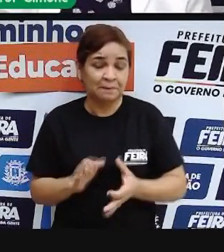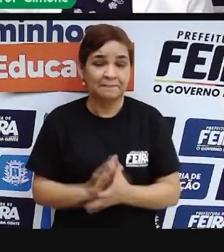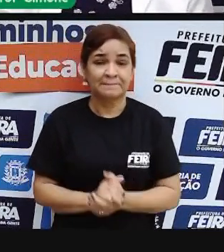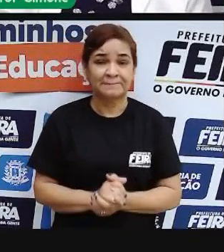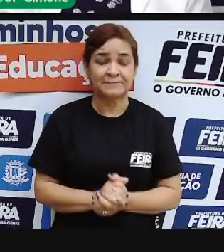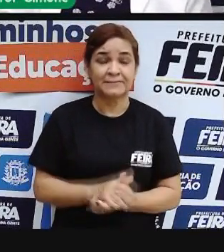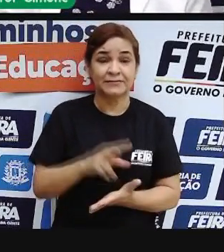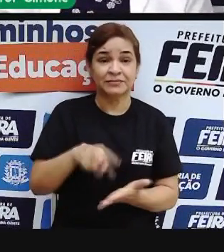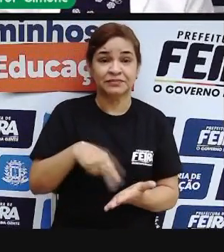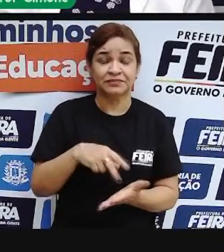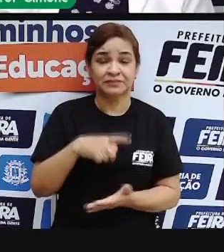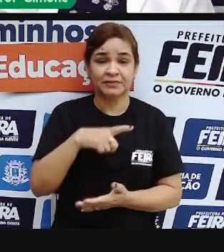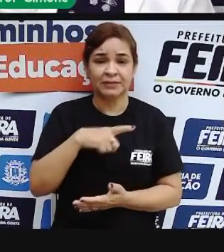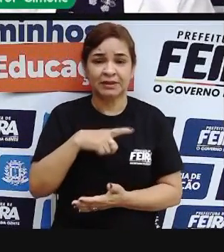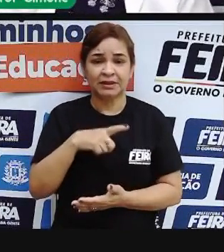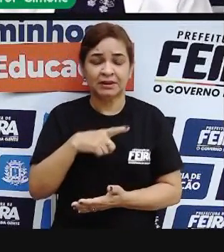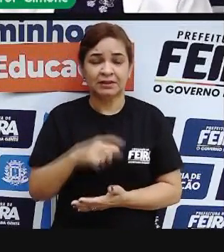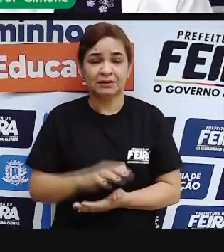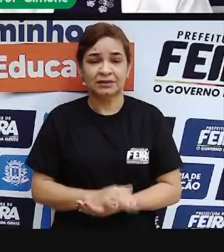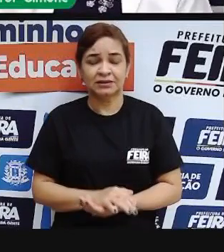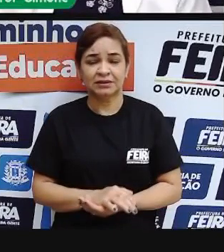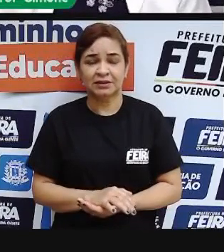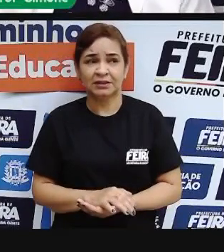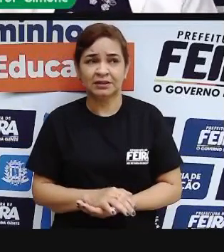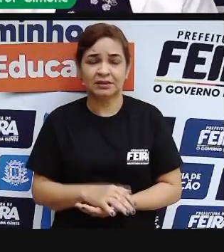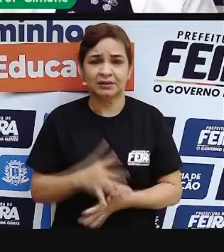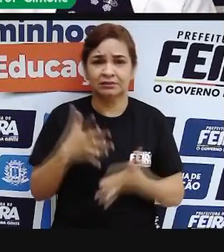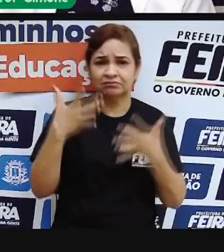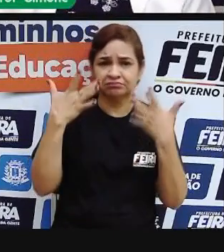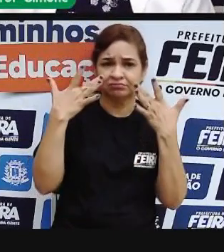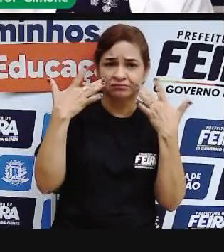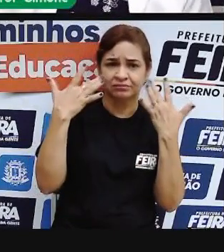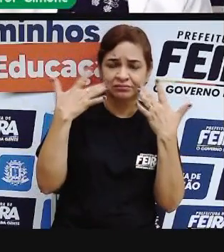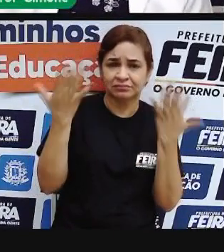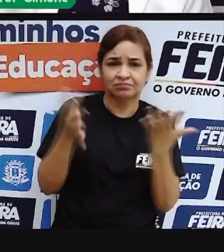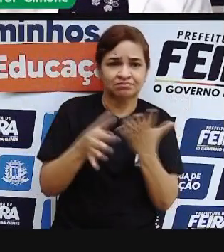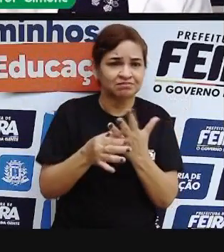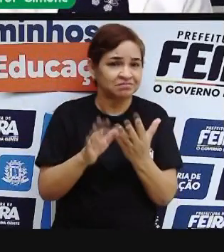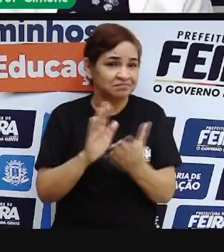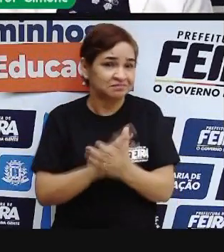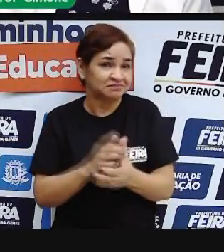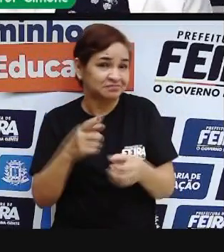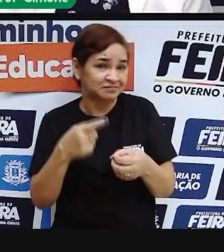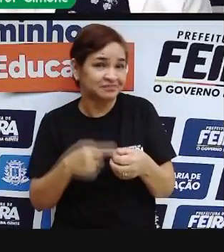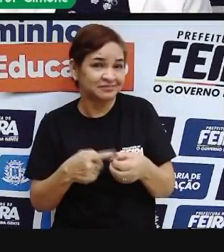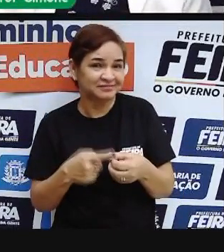quadrilha sempre tem alguma encenação teatral, né? O casamento da roça,